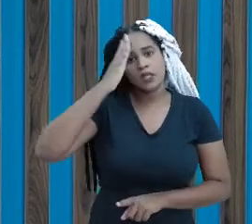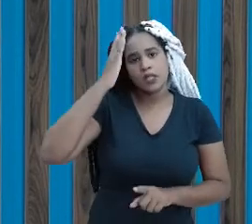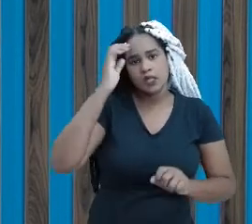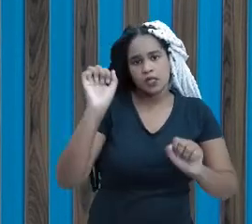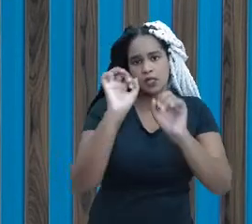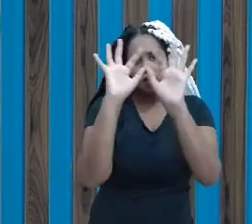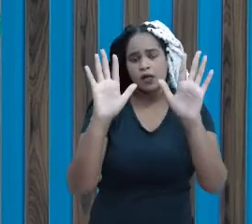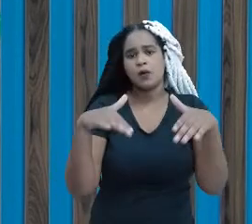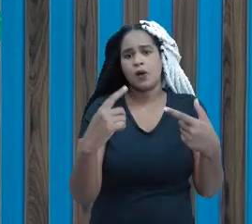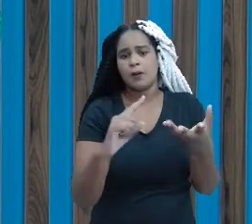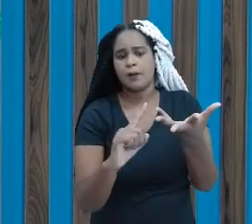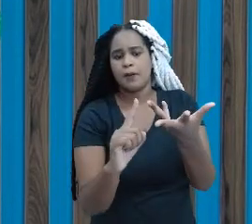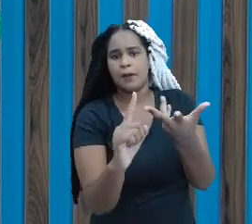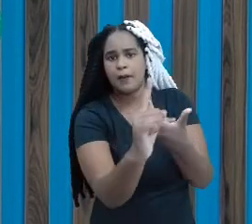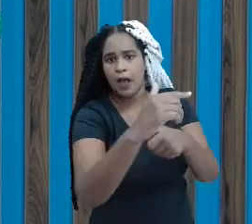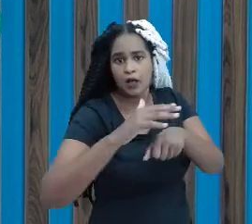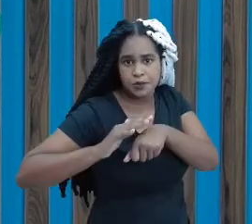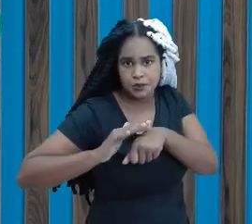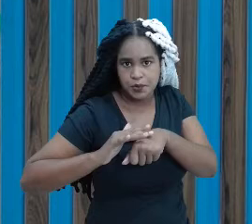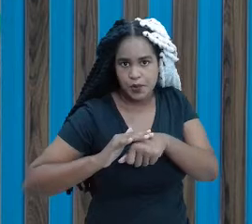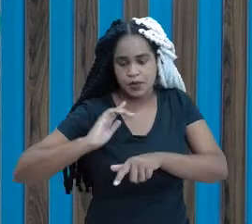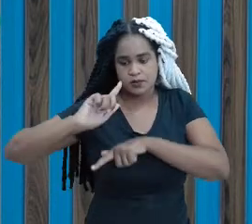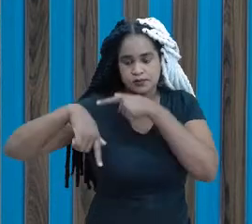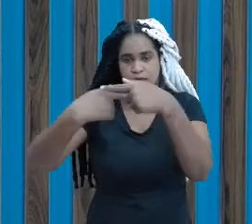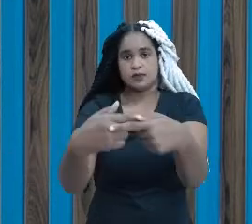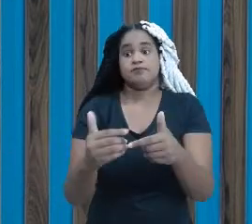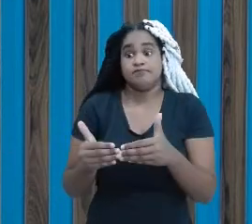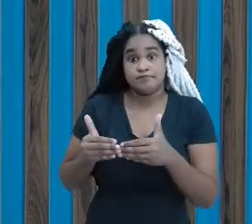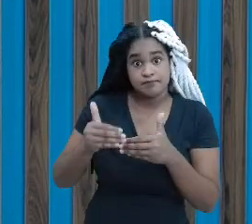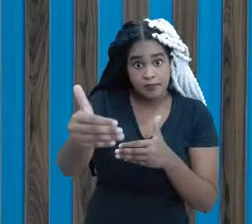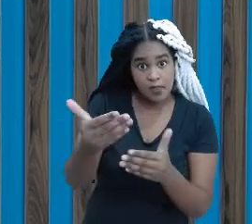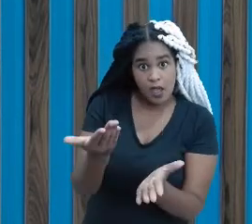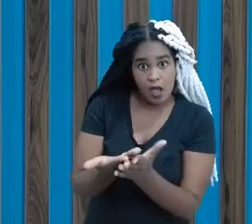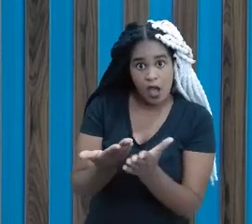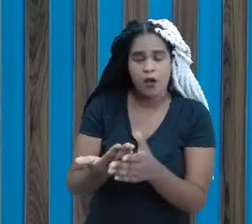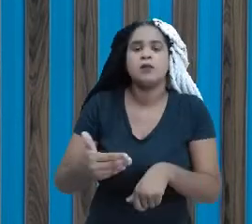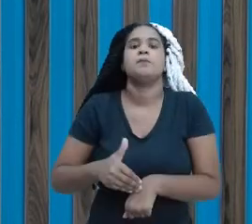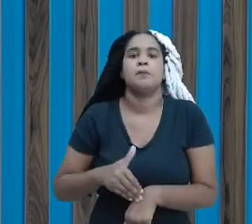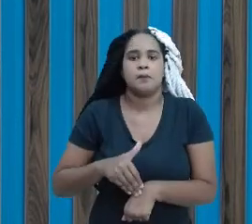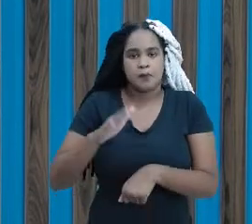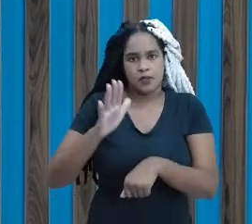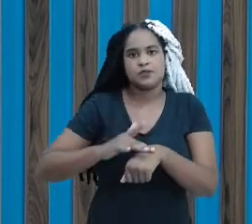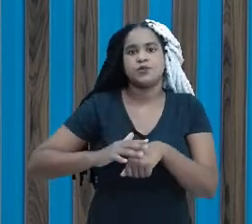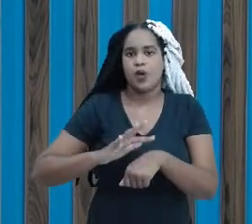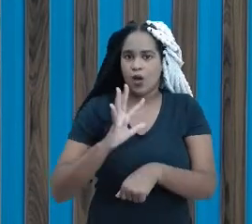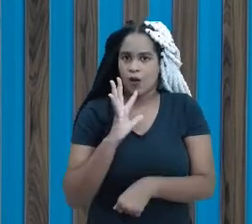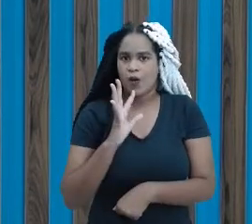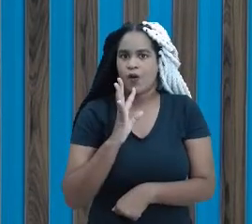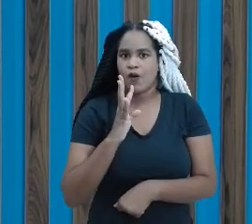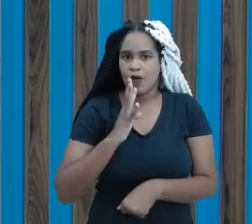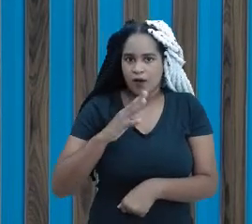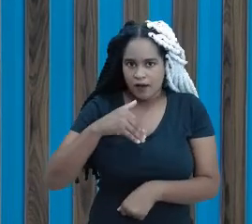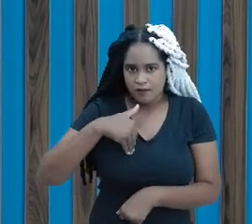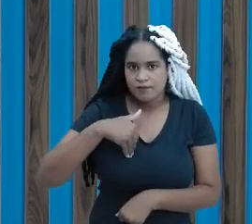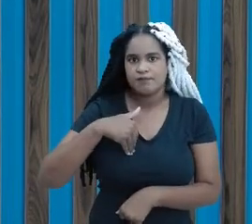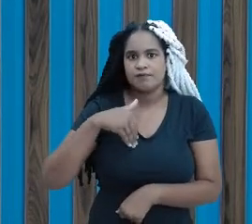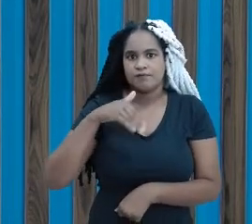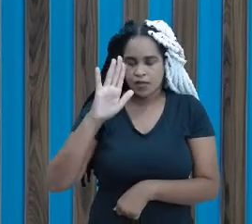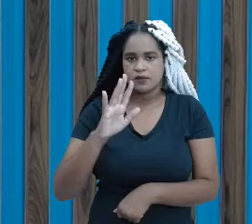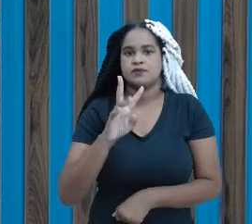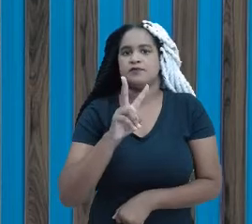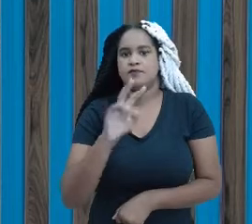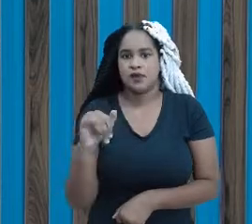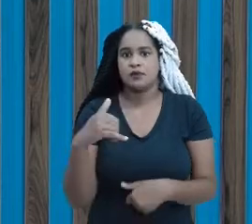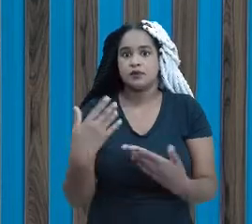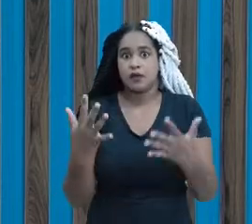são essas doenças hereditárias. Na próxima aula, a gente vai ver mais doenças ainda. Então, se liga aí na